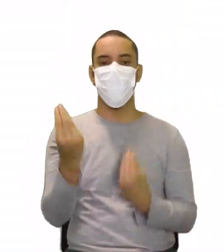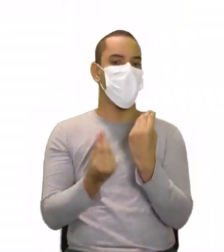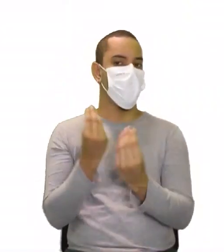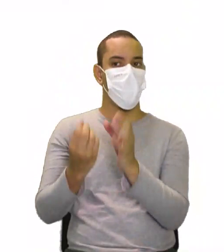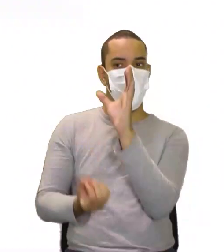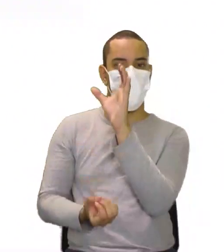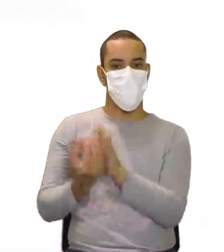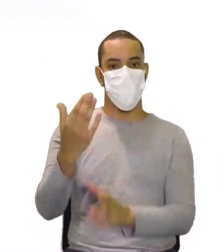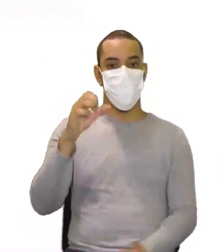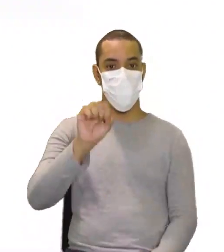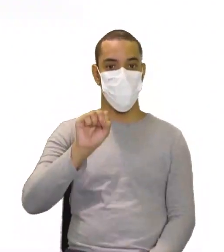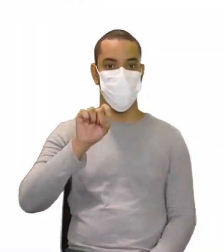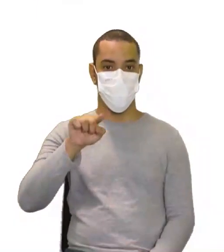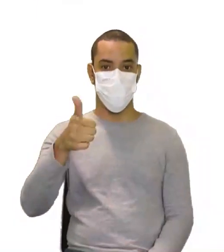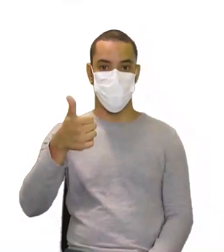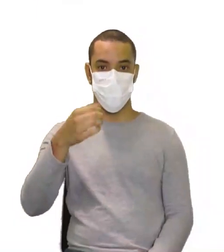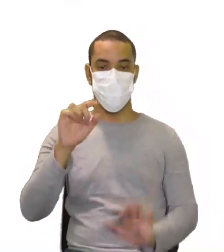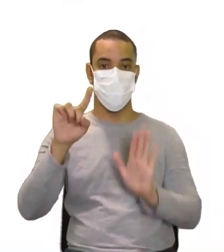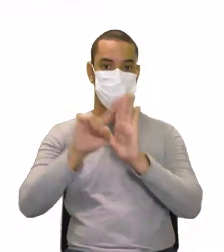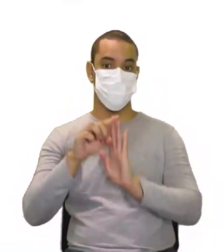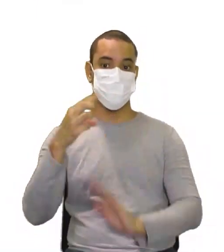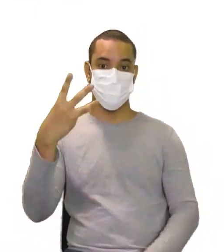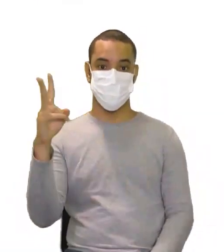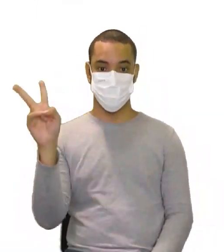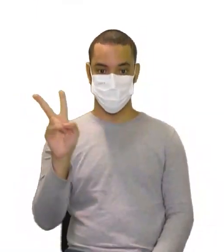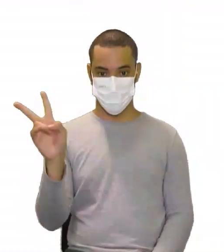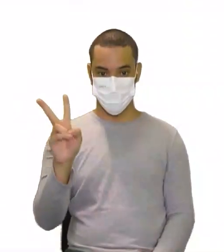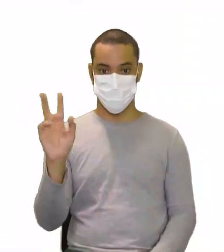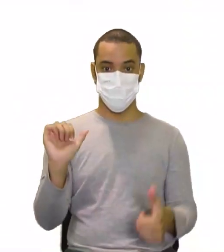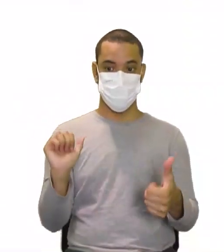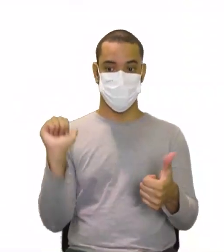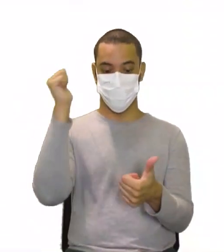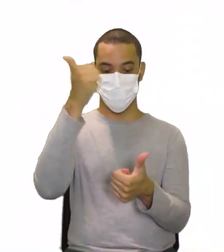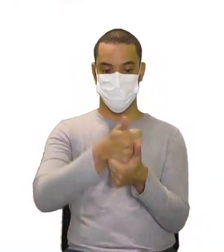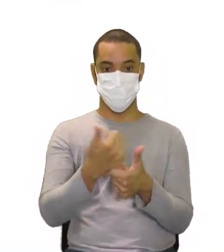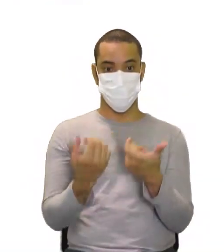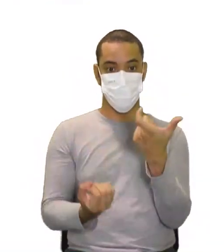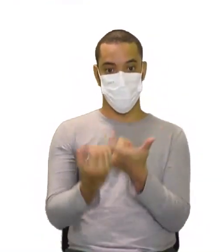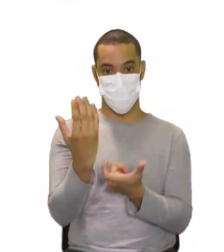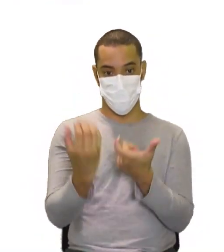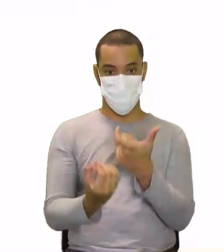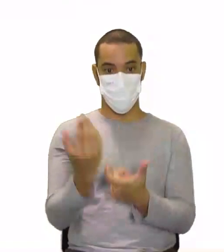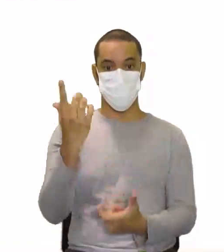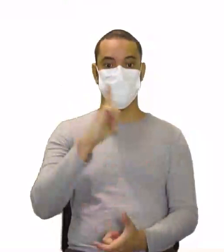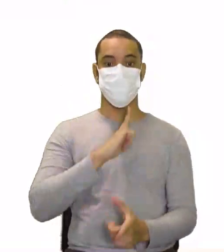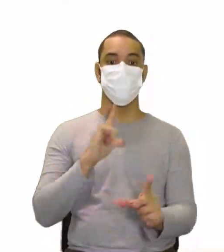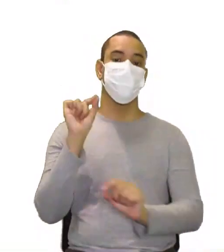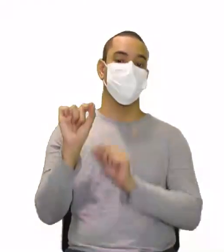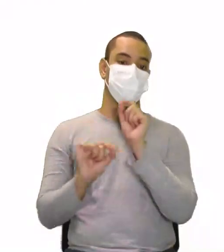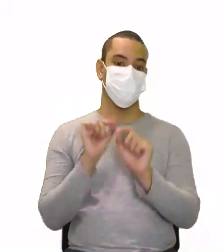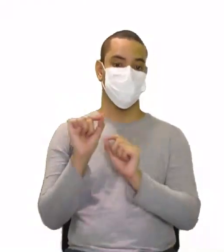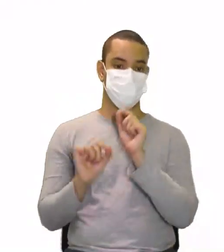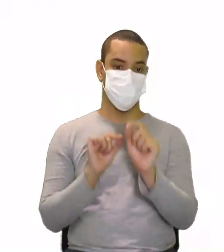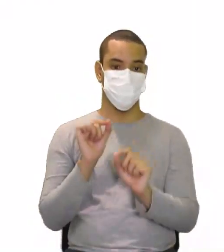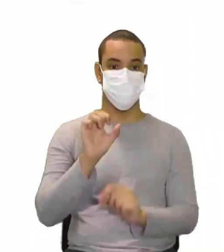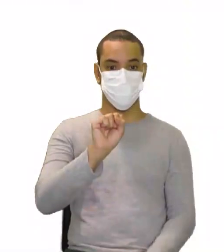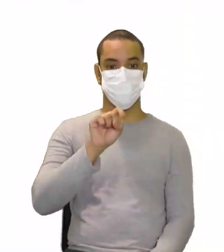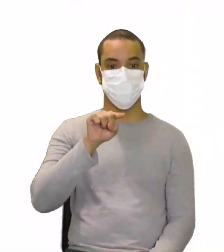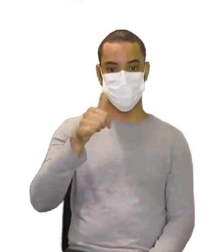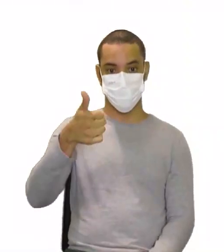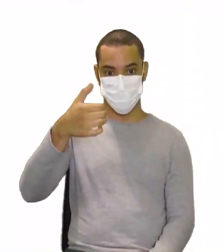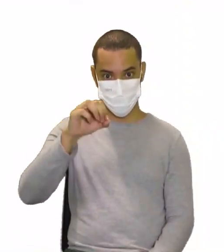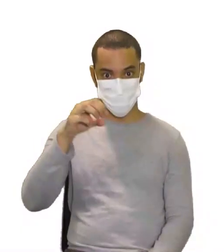criado de 8 vezes 10 a menos 3 volts. Bom, substituindo, você vai ter o seguinte. Então,